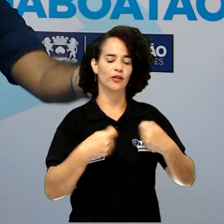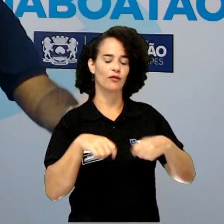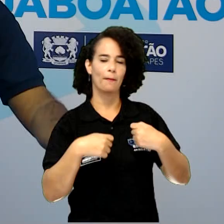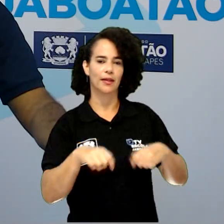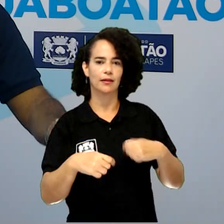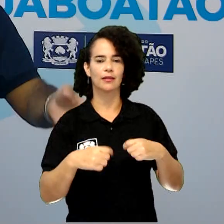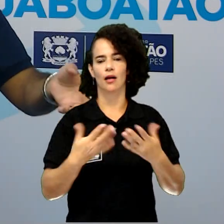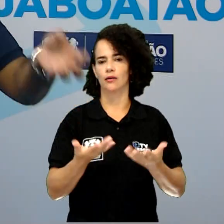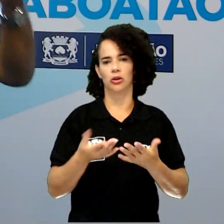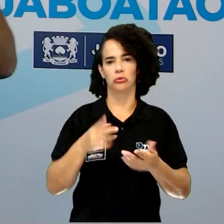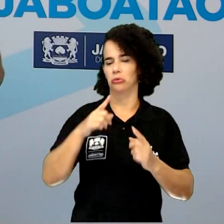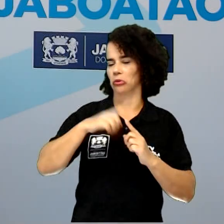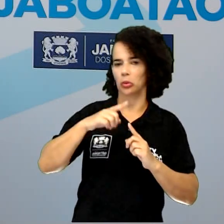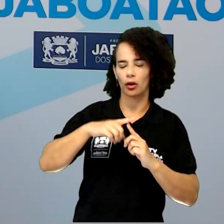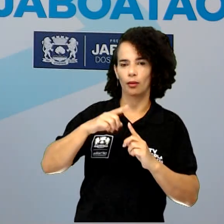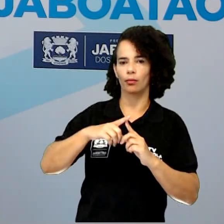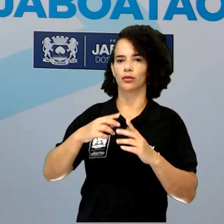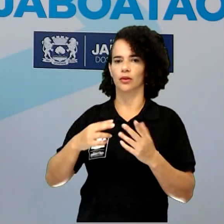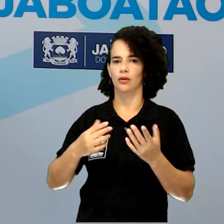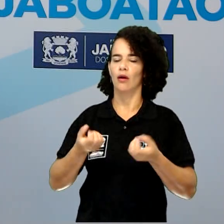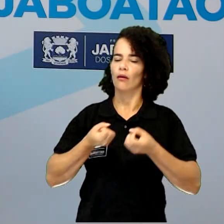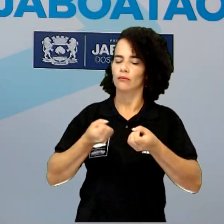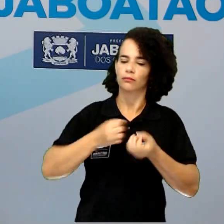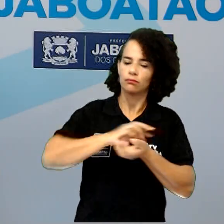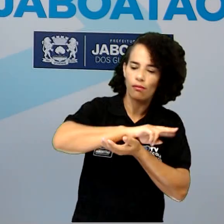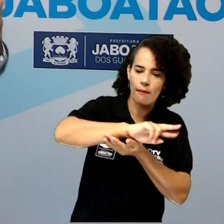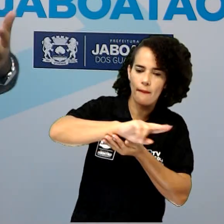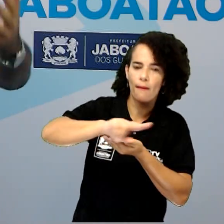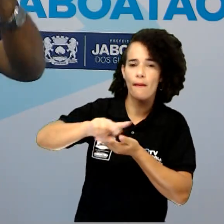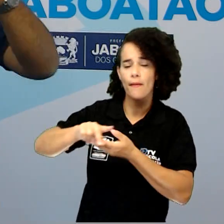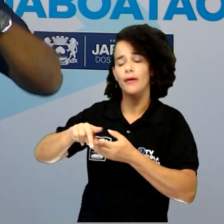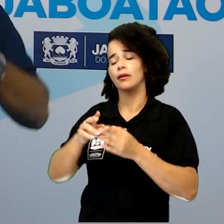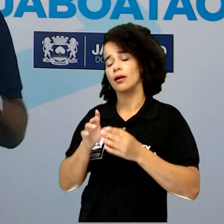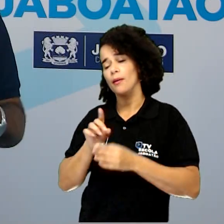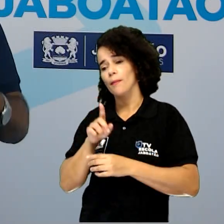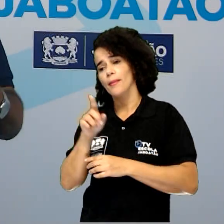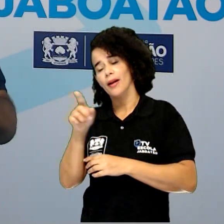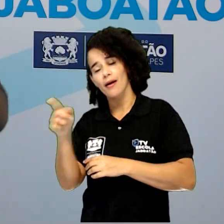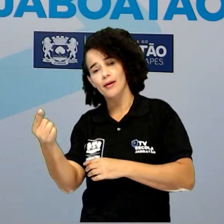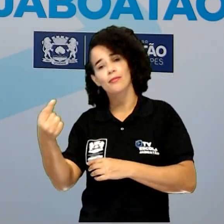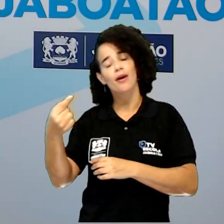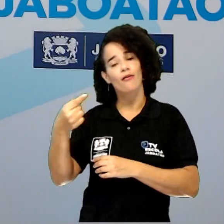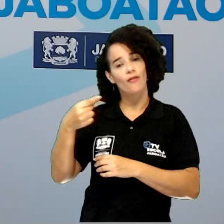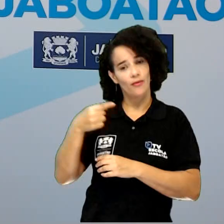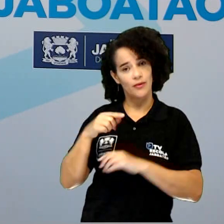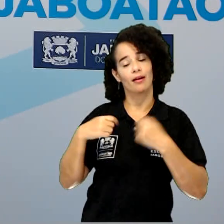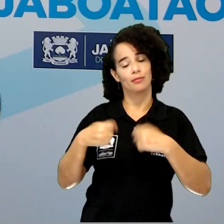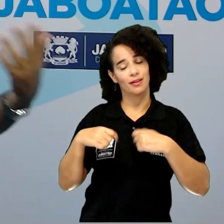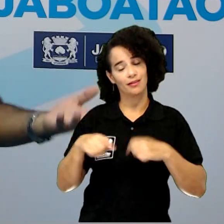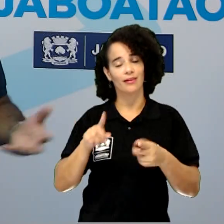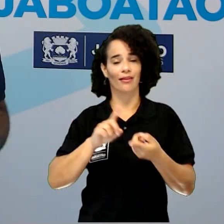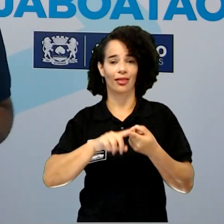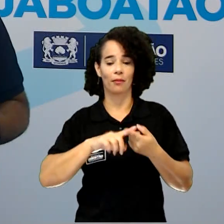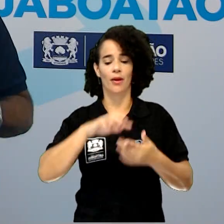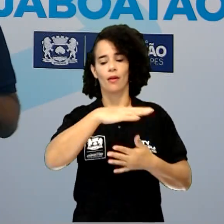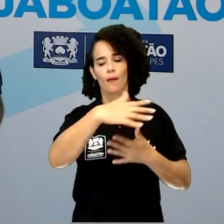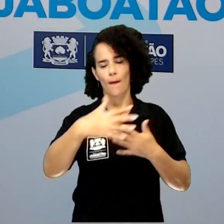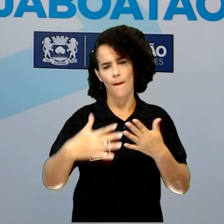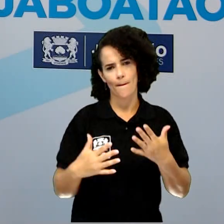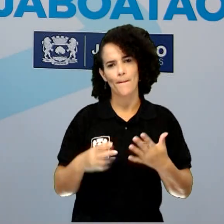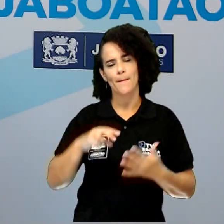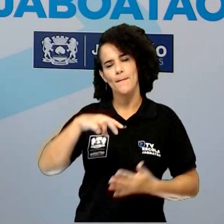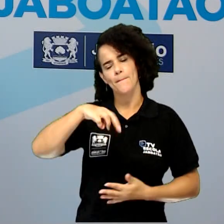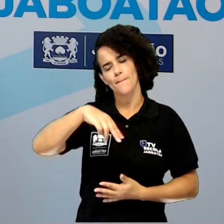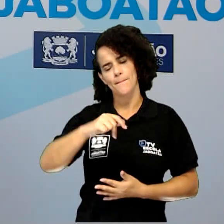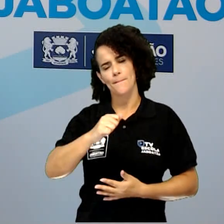você para algum lugar, para ele chegar até você e levar você também, ele precisa de um mapa, né? Então, o mapa está presente no